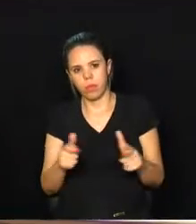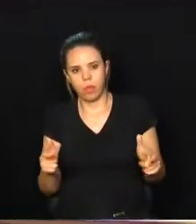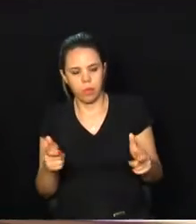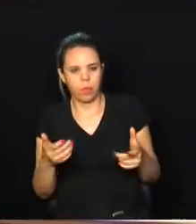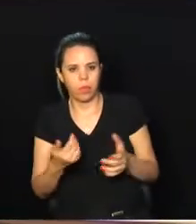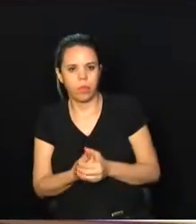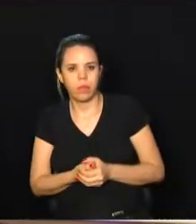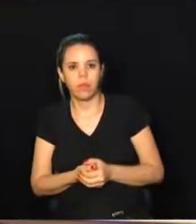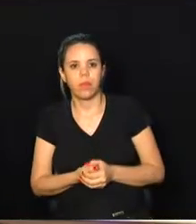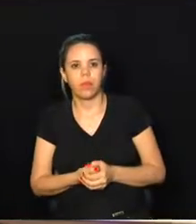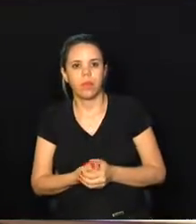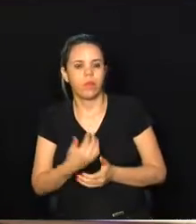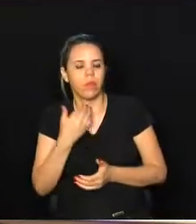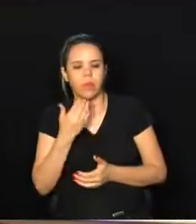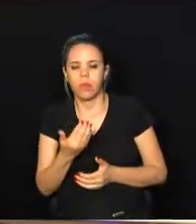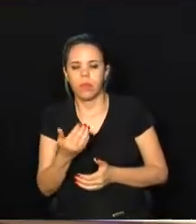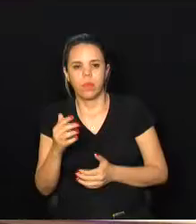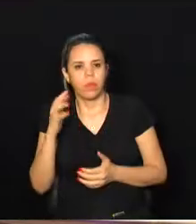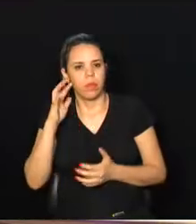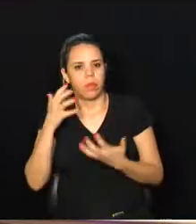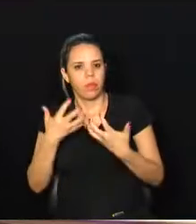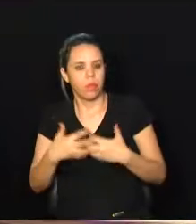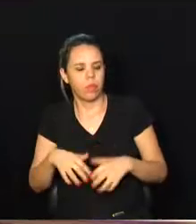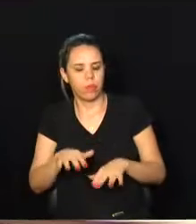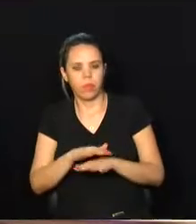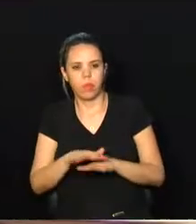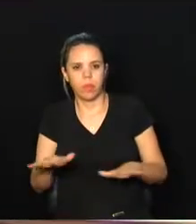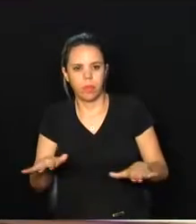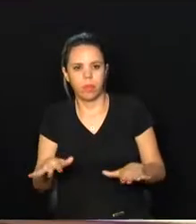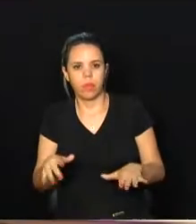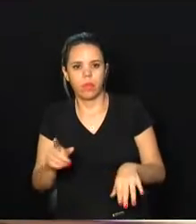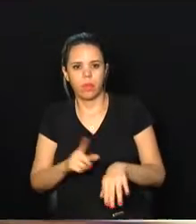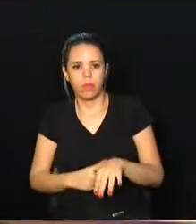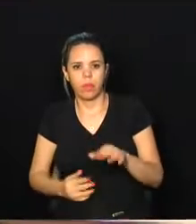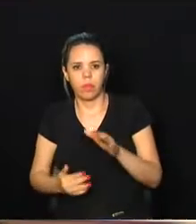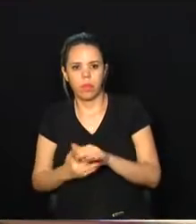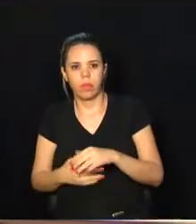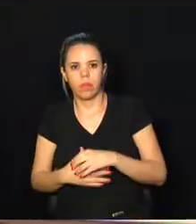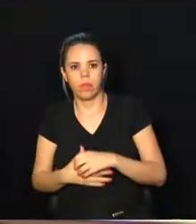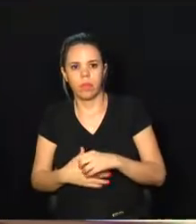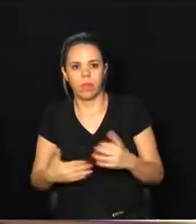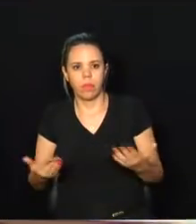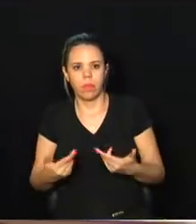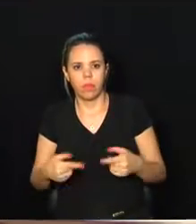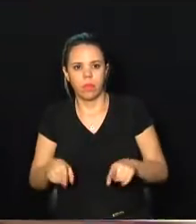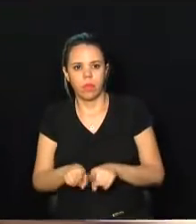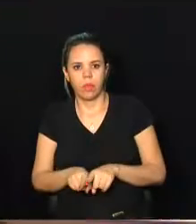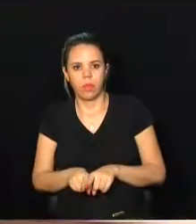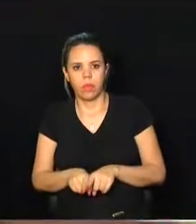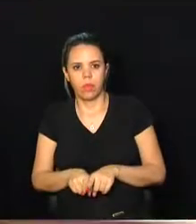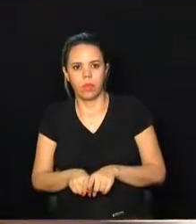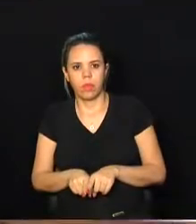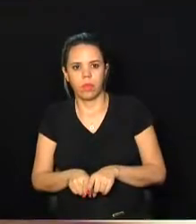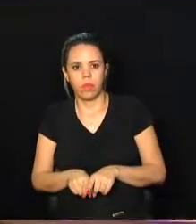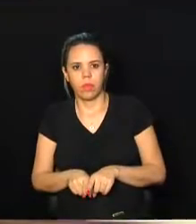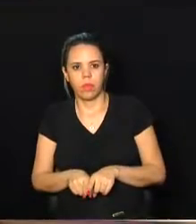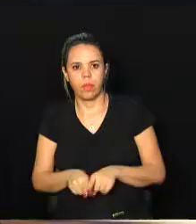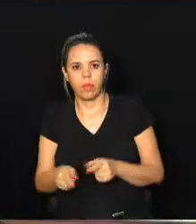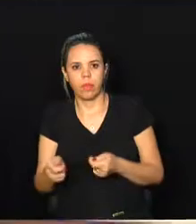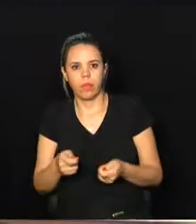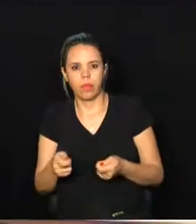cresceram e não foram resolvidos a tempo. Então, agora a gente está com uma demanda